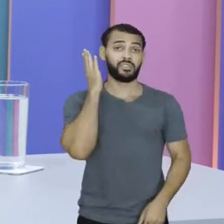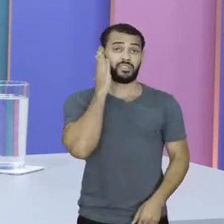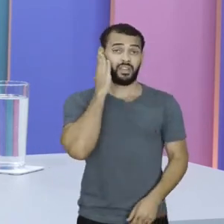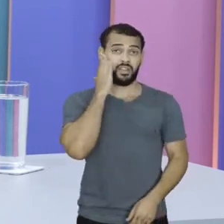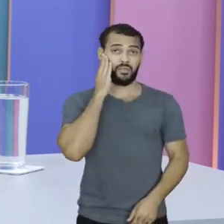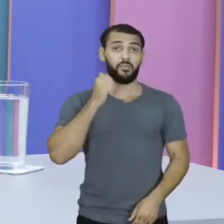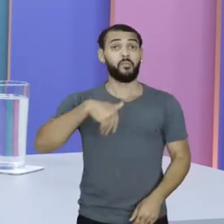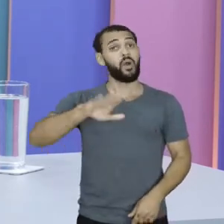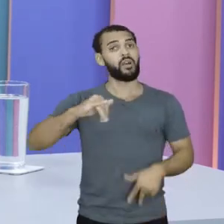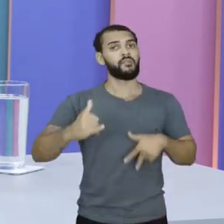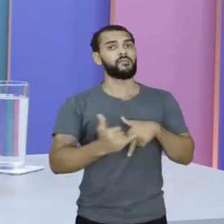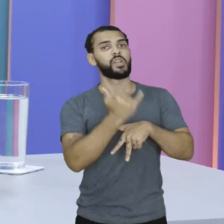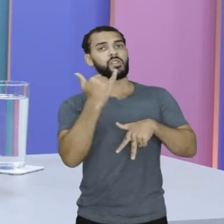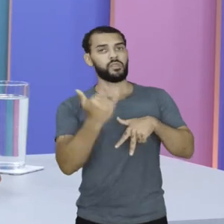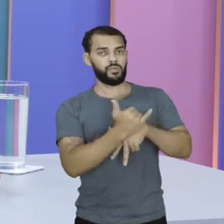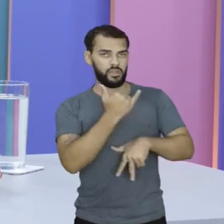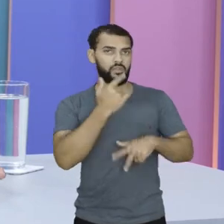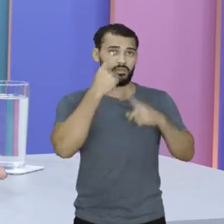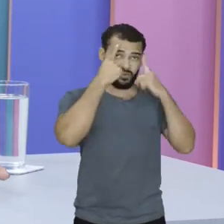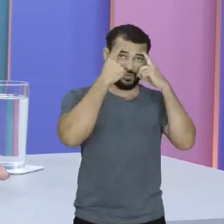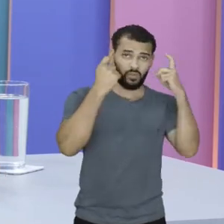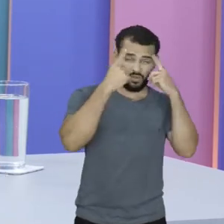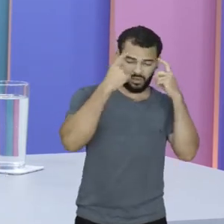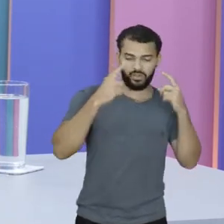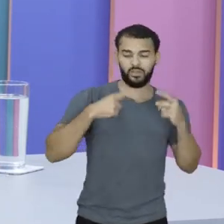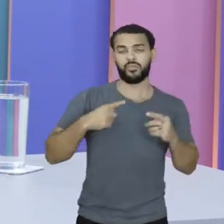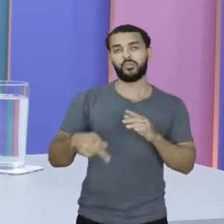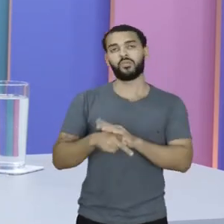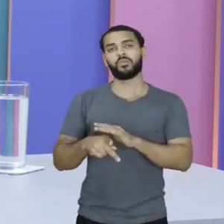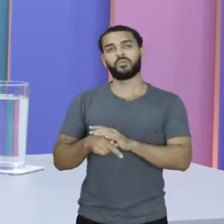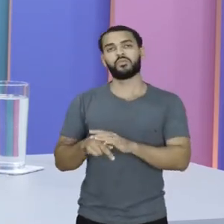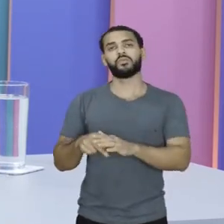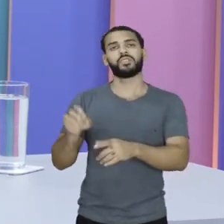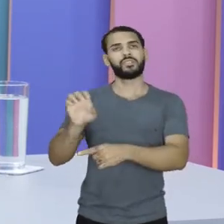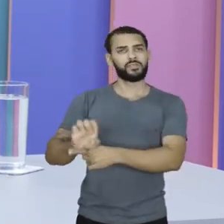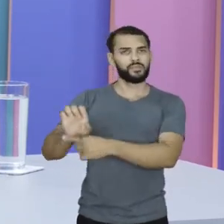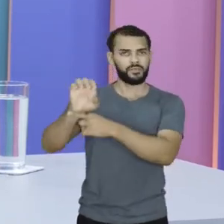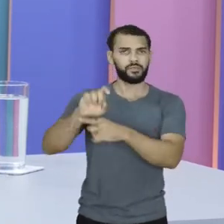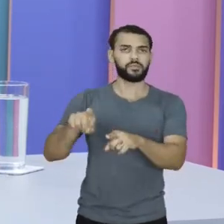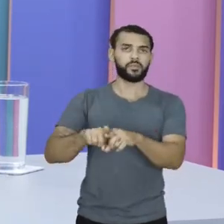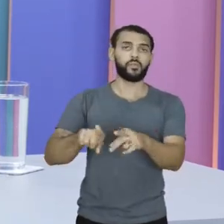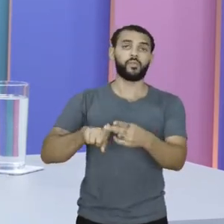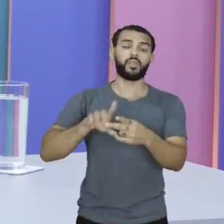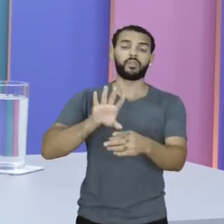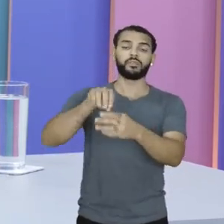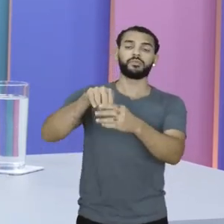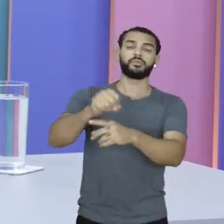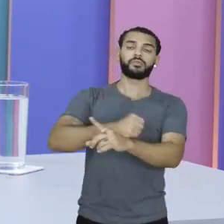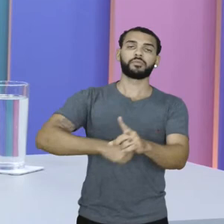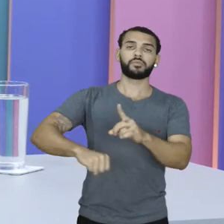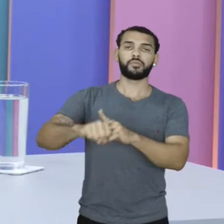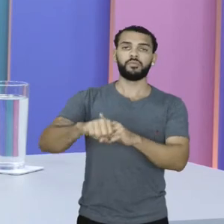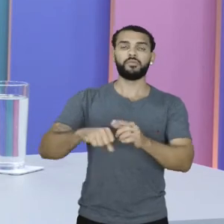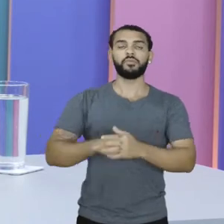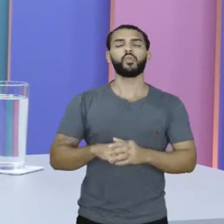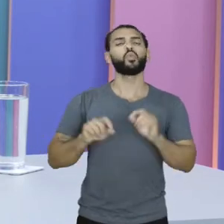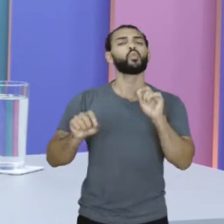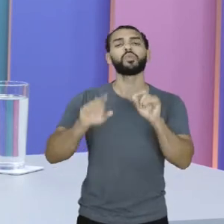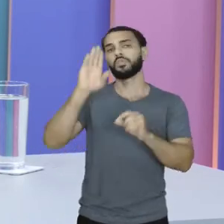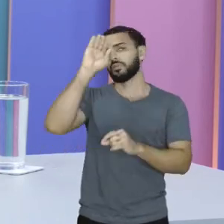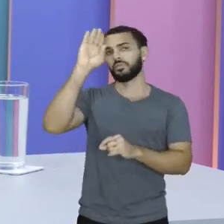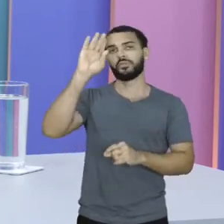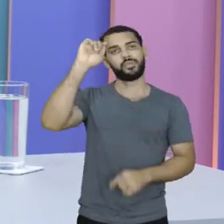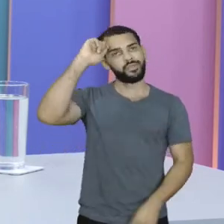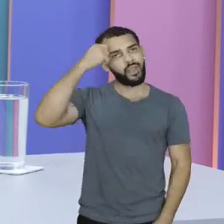da violência, tanto da violência de Estado quanto a violência que está constituída na sociedade, né, são as